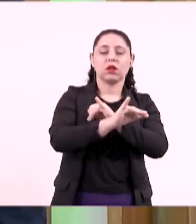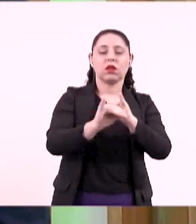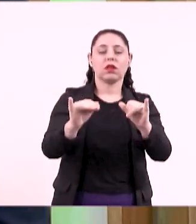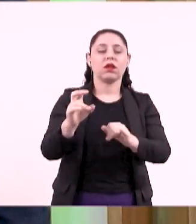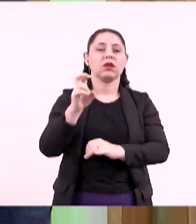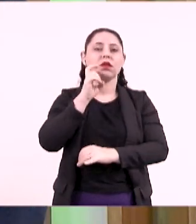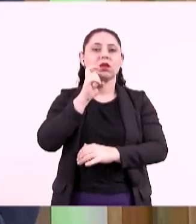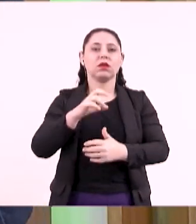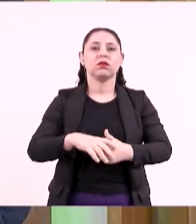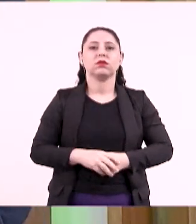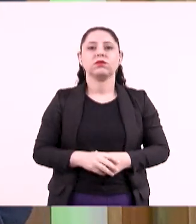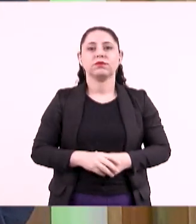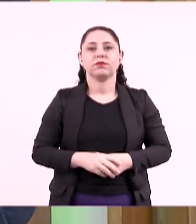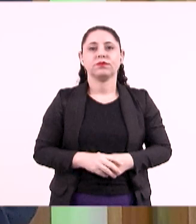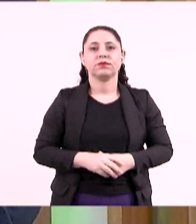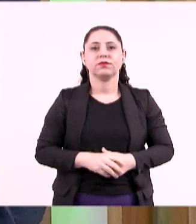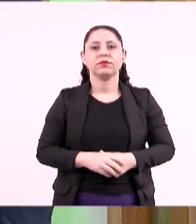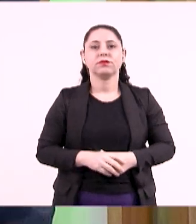quinta-feira.